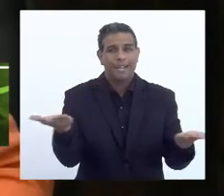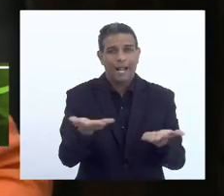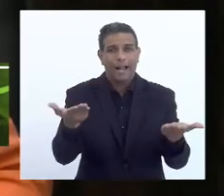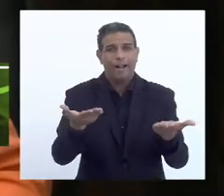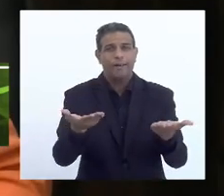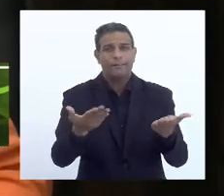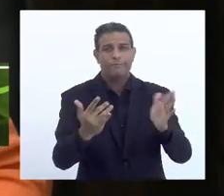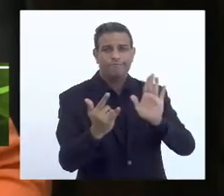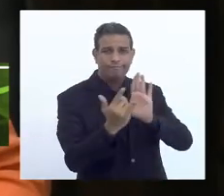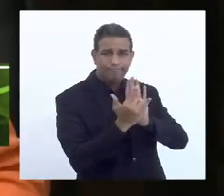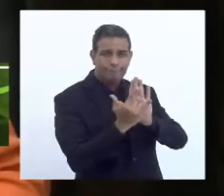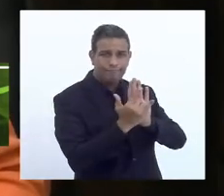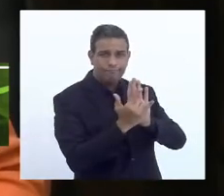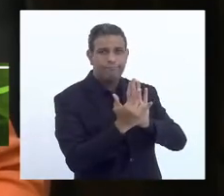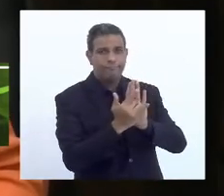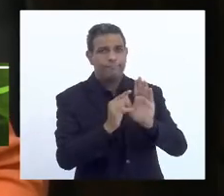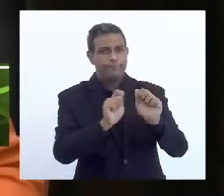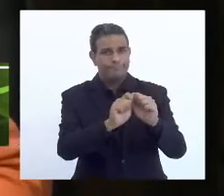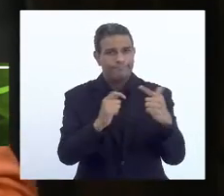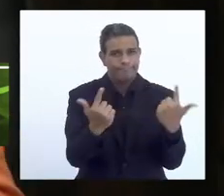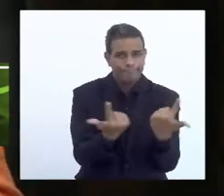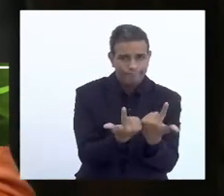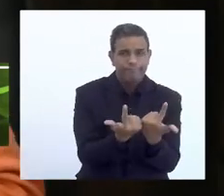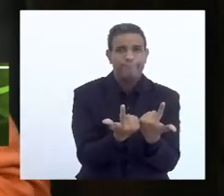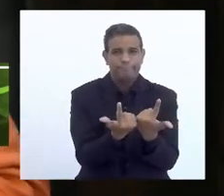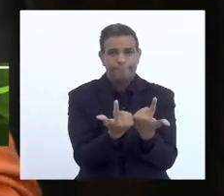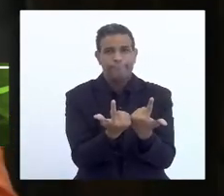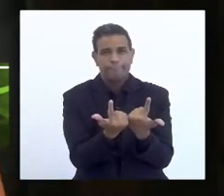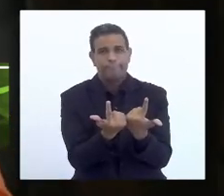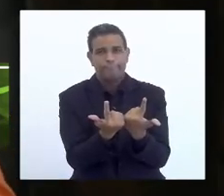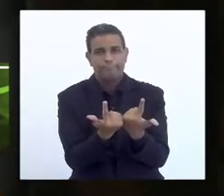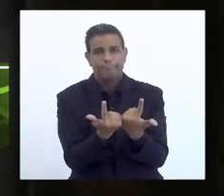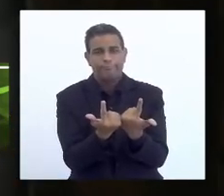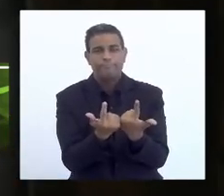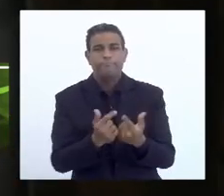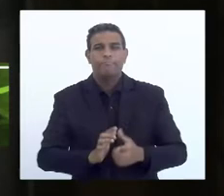regimento interno, quanto